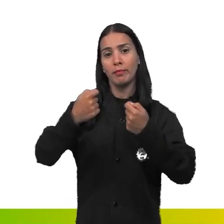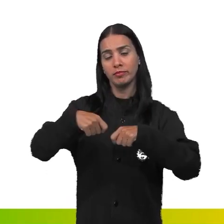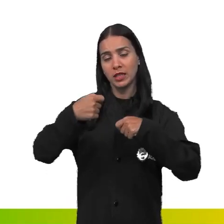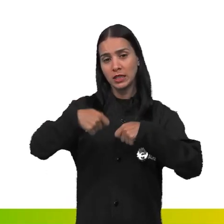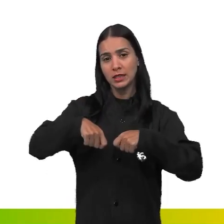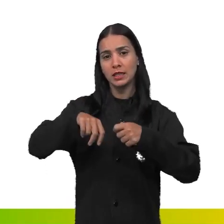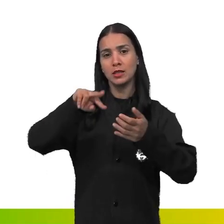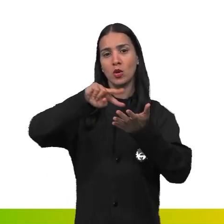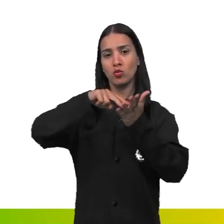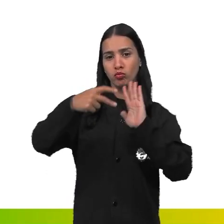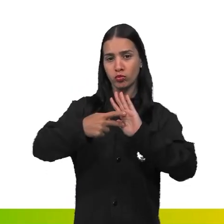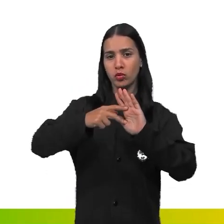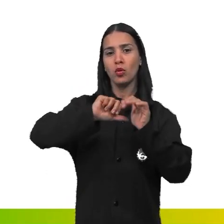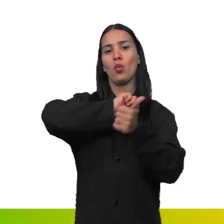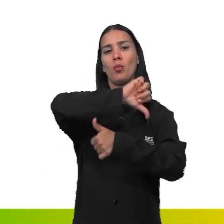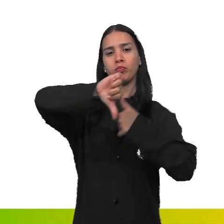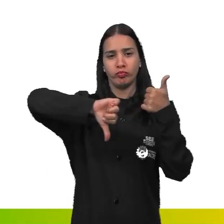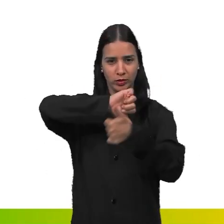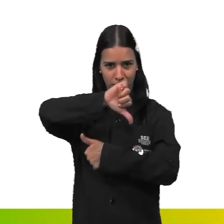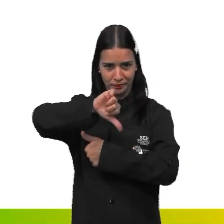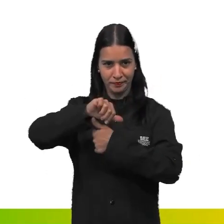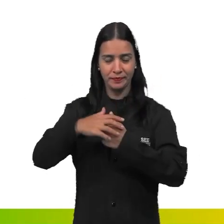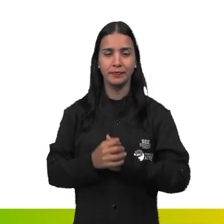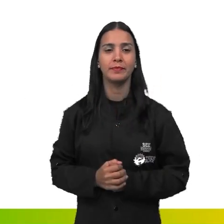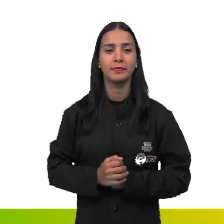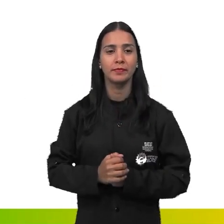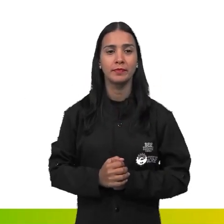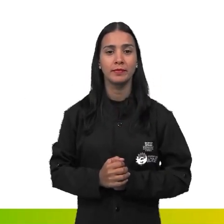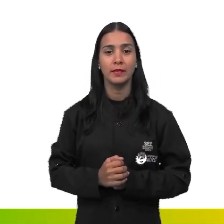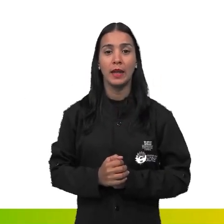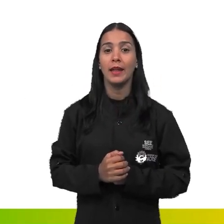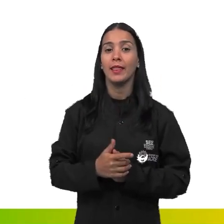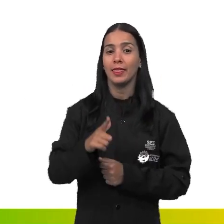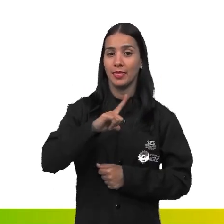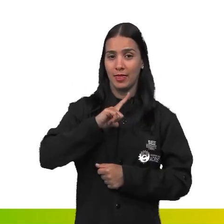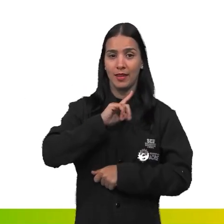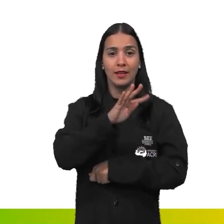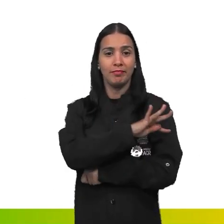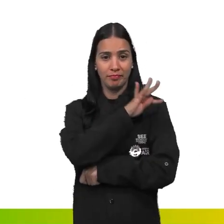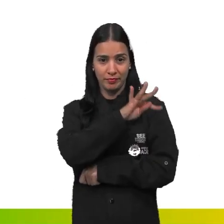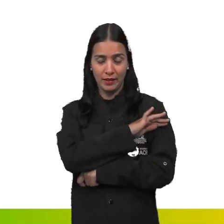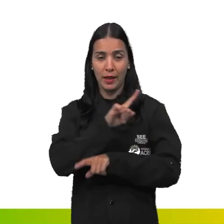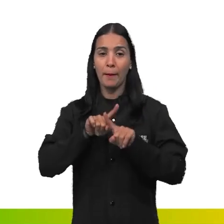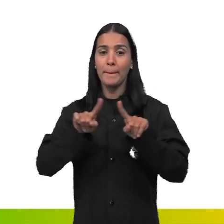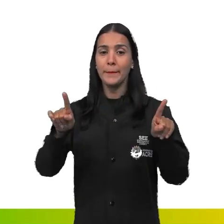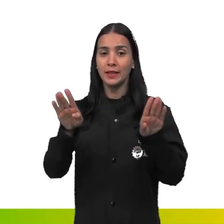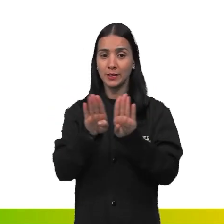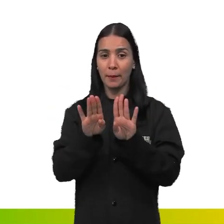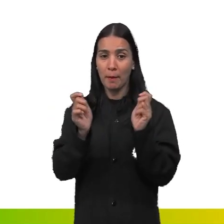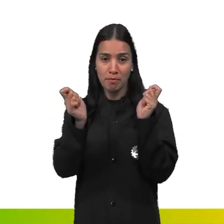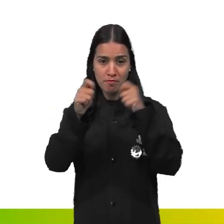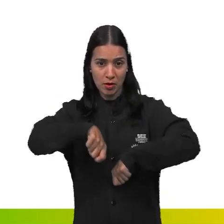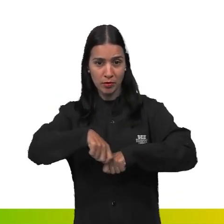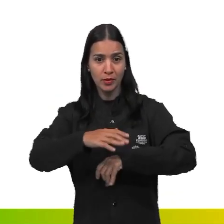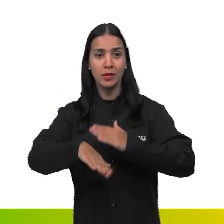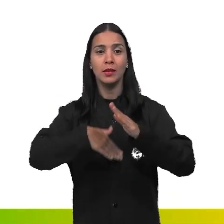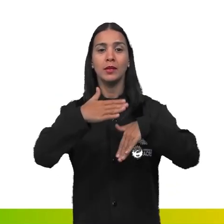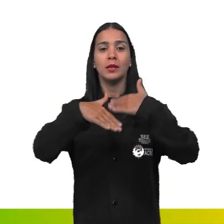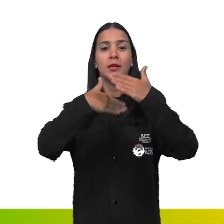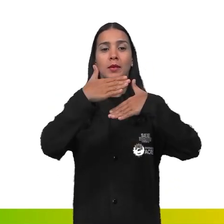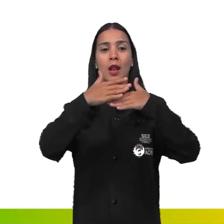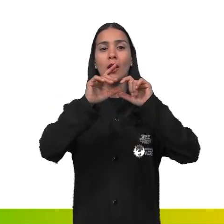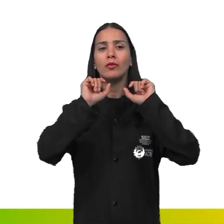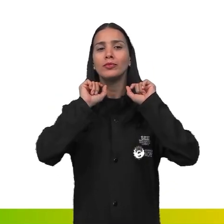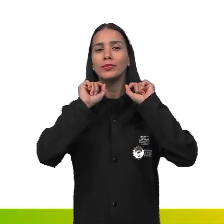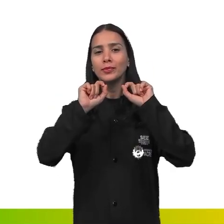os próximos. Além da técnica, elas possibilitam o desenvolvimento de...